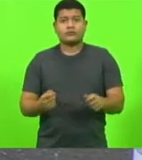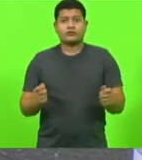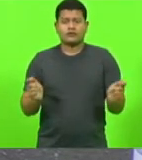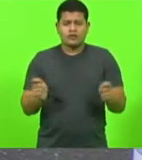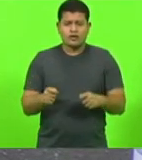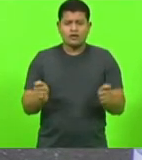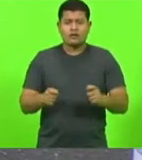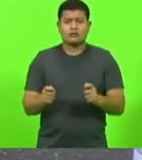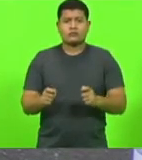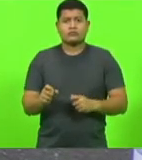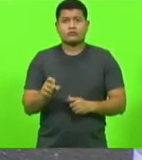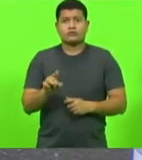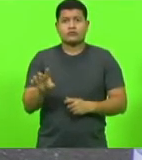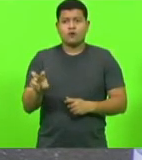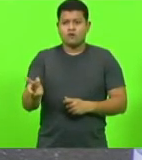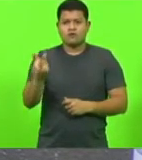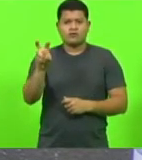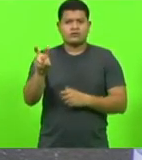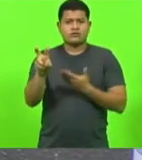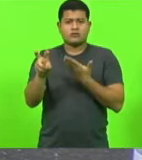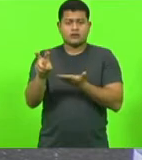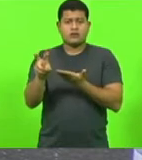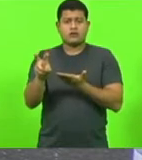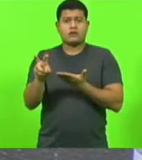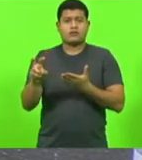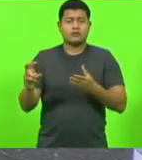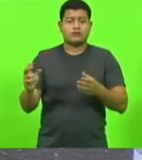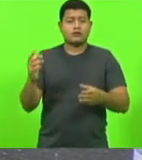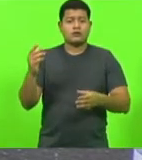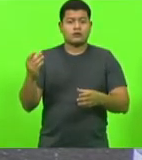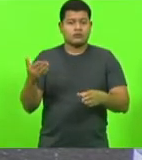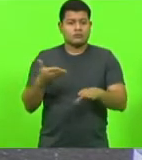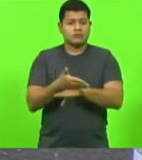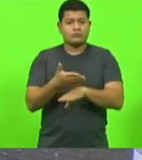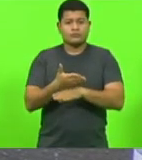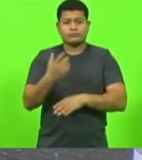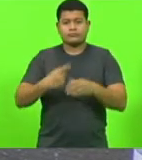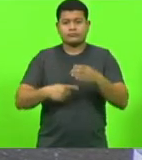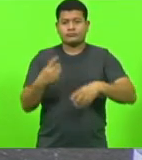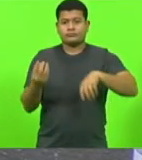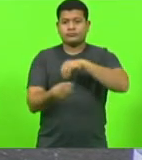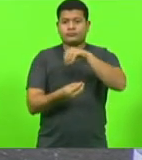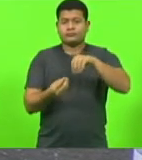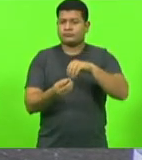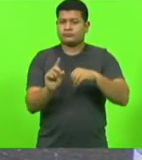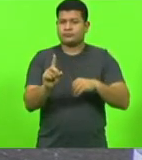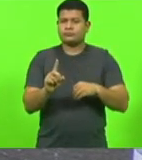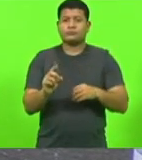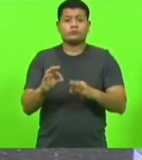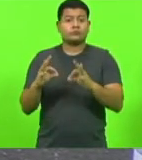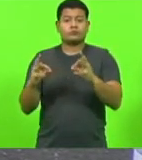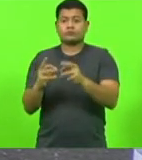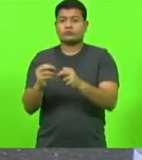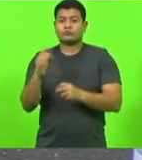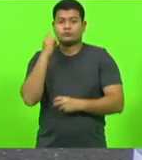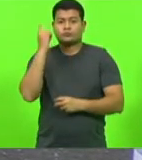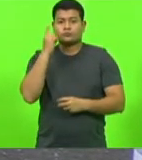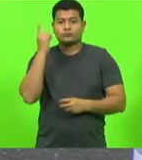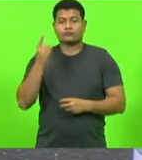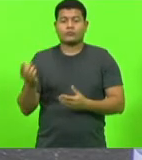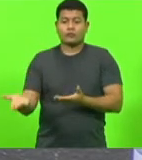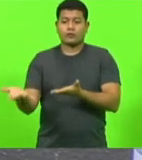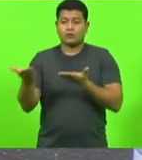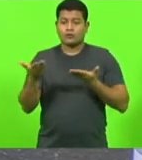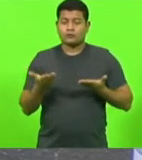apenas os 5 integrantes desta comissão mista, mas os 40 deputados que serão convidados